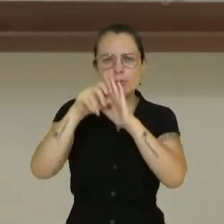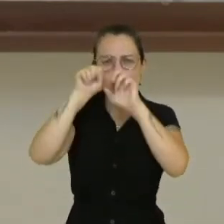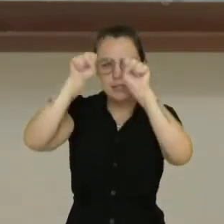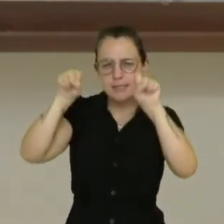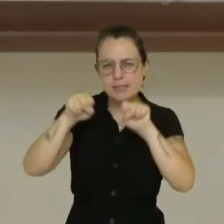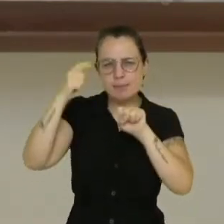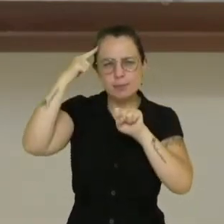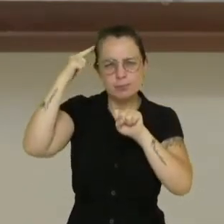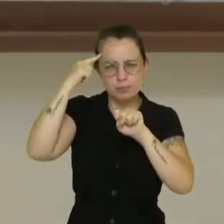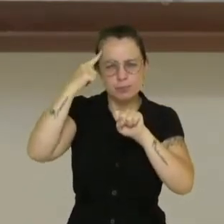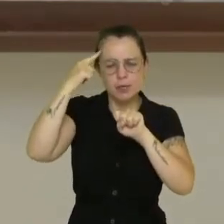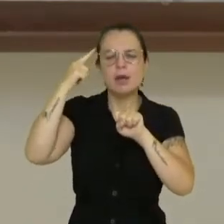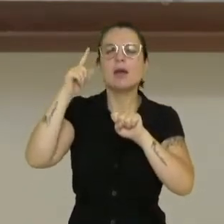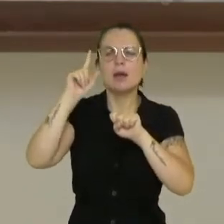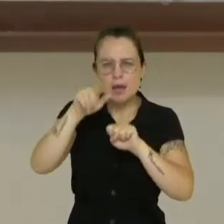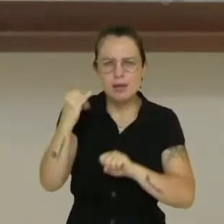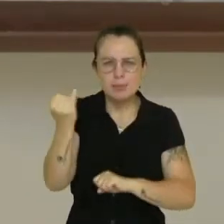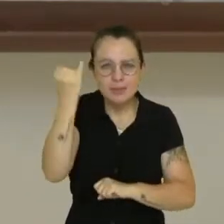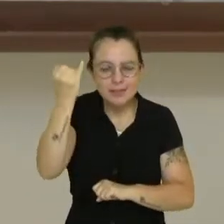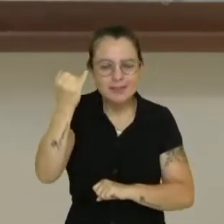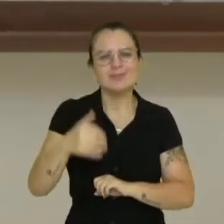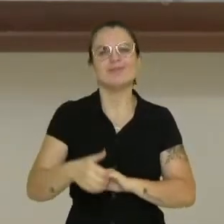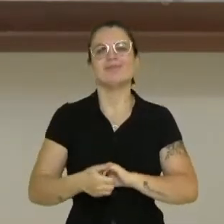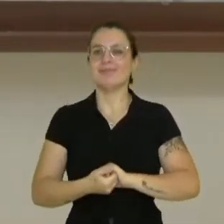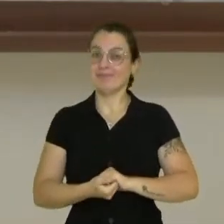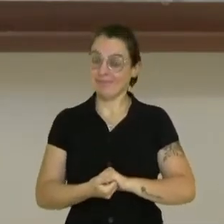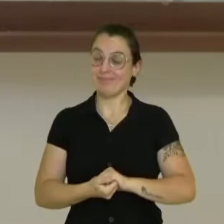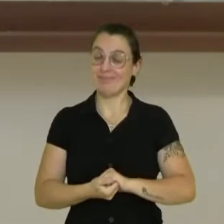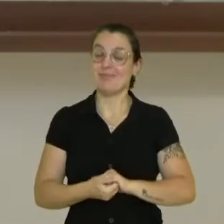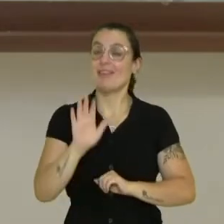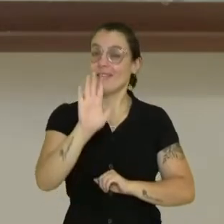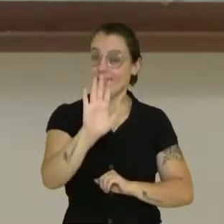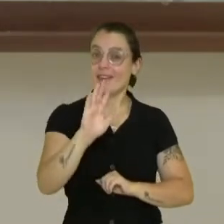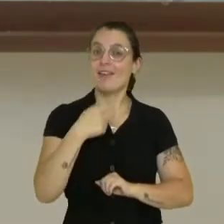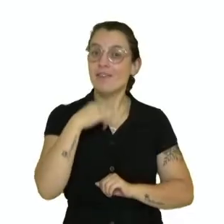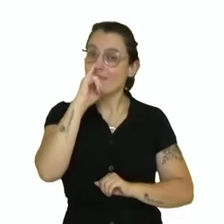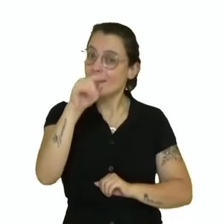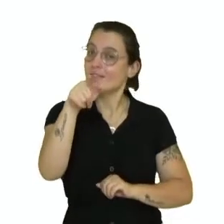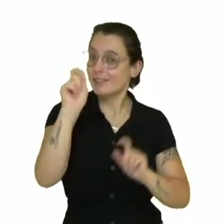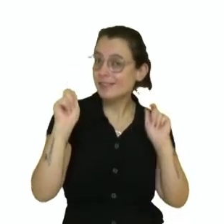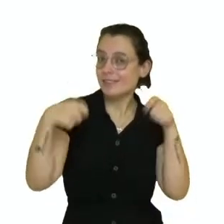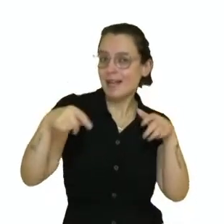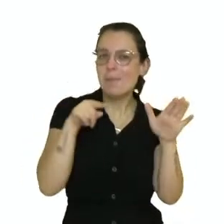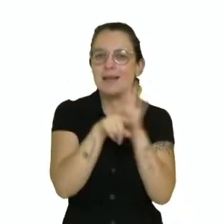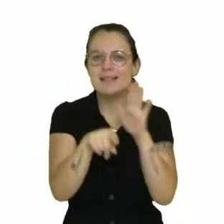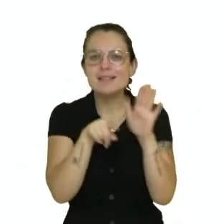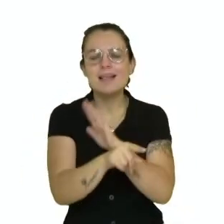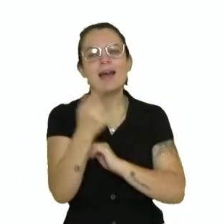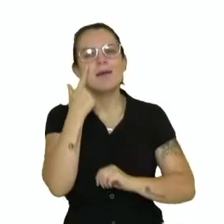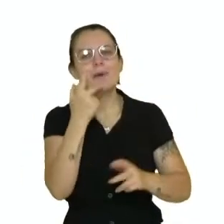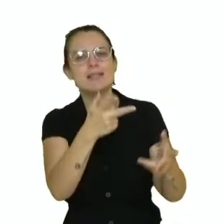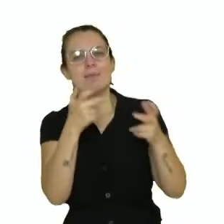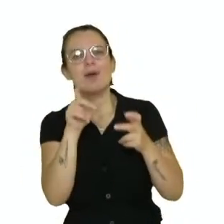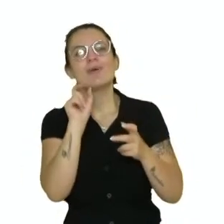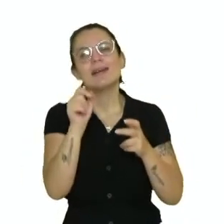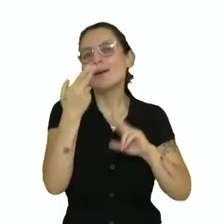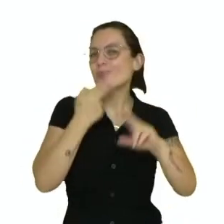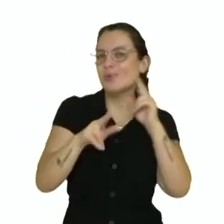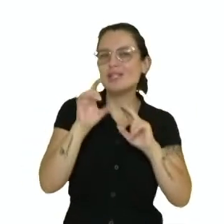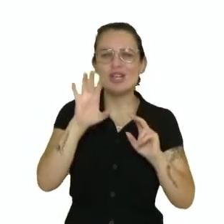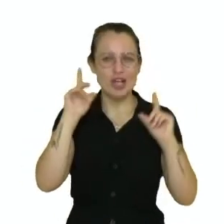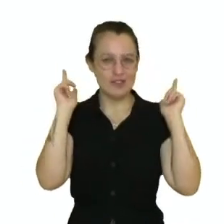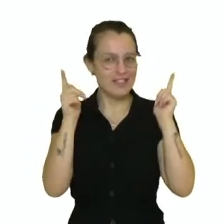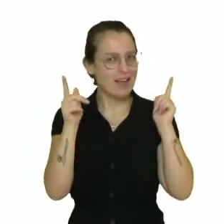possa entender que música na nossa história não é só entretenimento? Você sabia que a experimentação